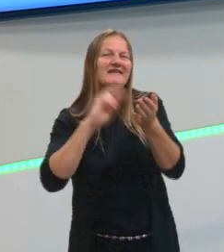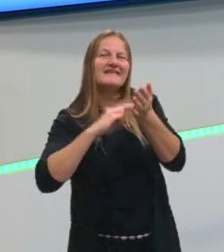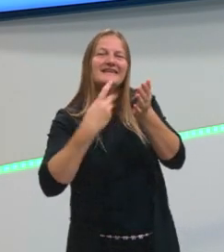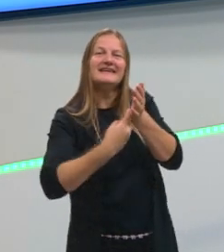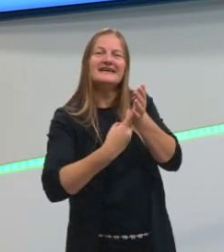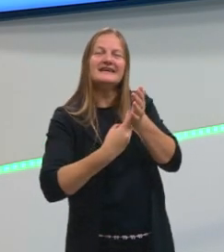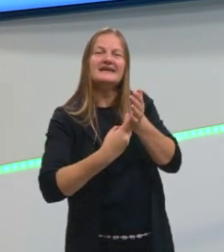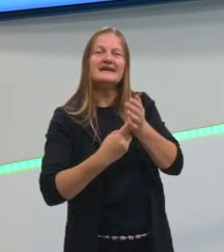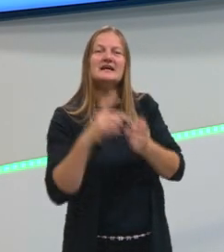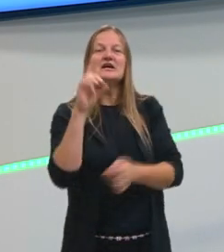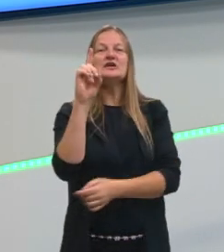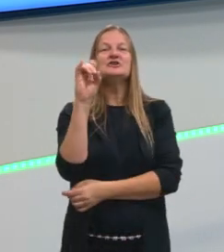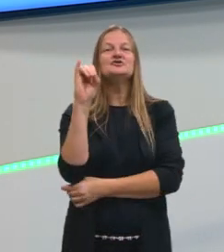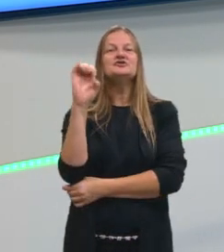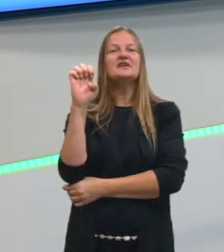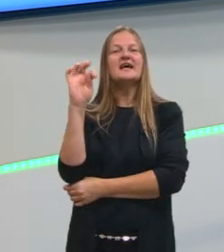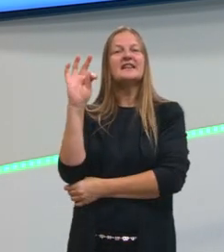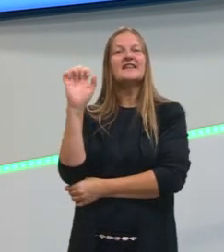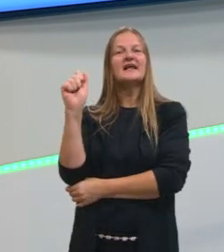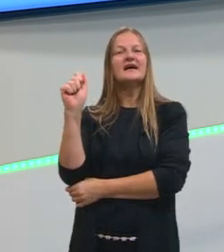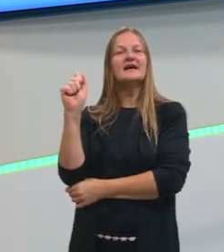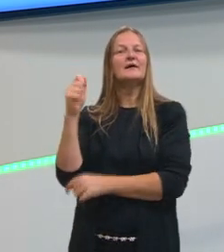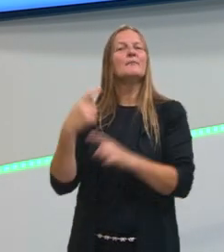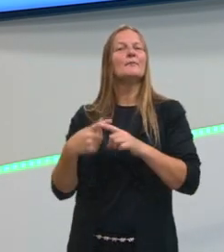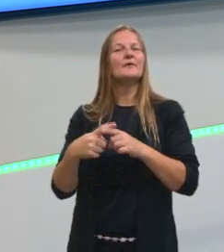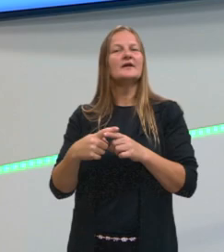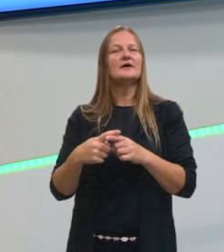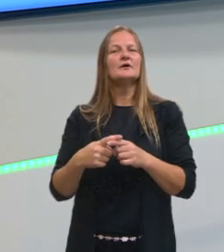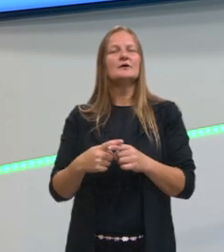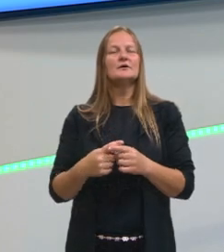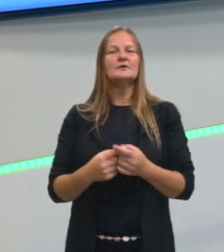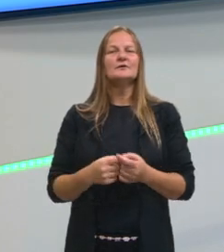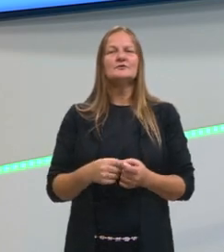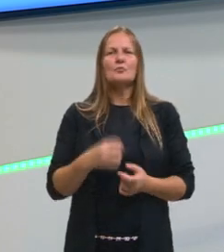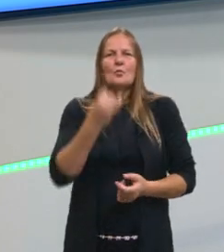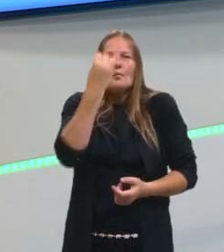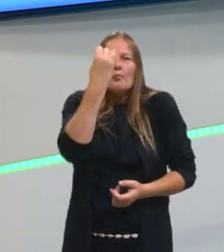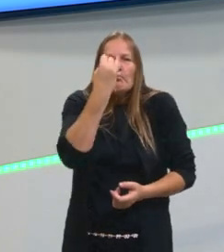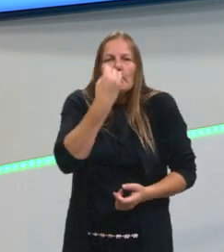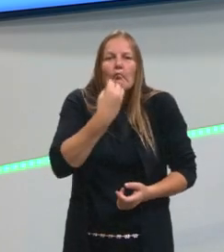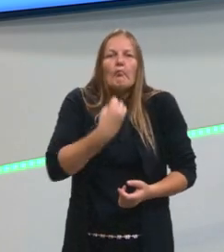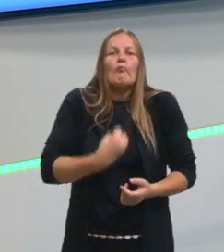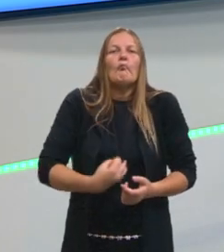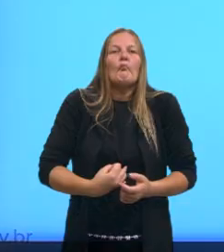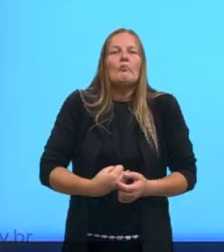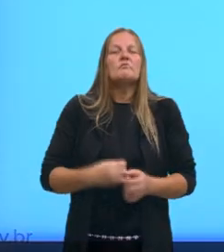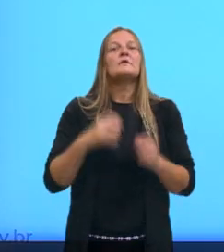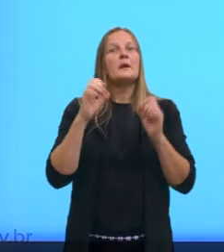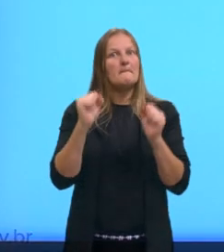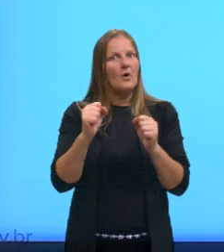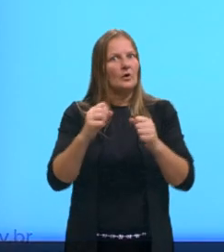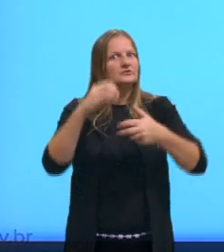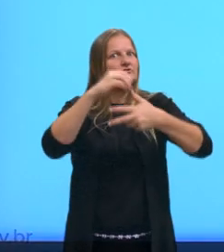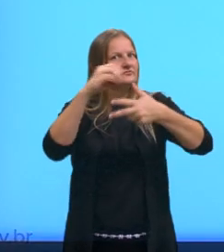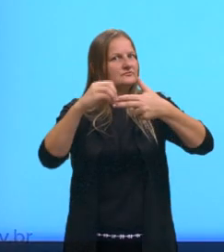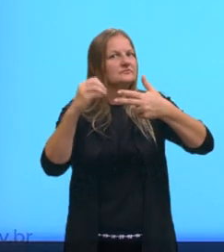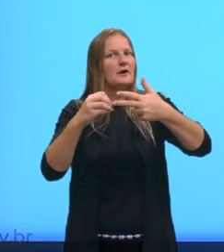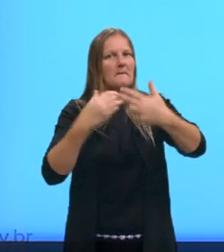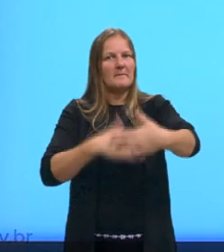significa dieta essa palavra ela pode cair no texto dupla Enem